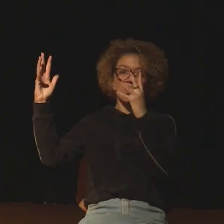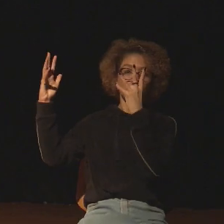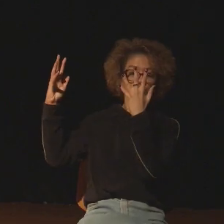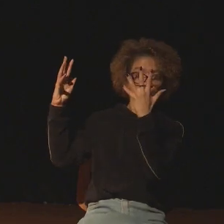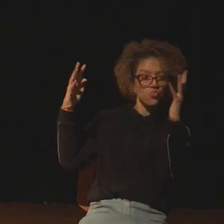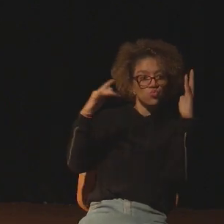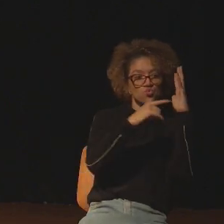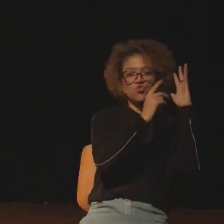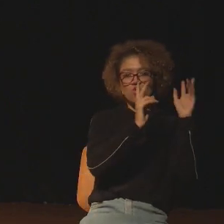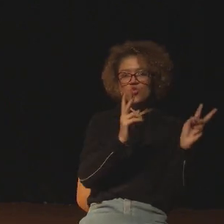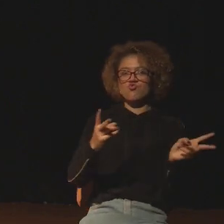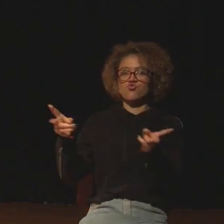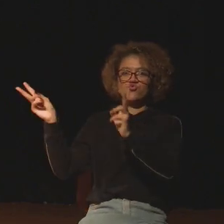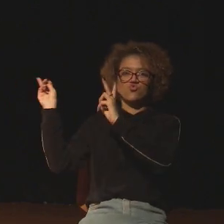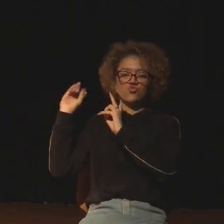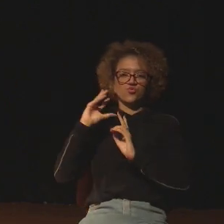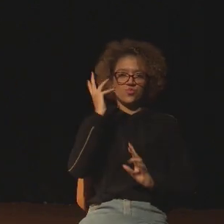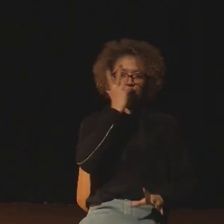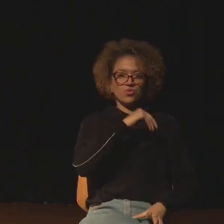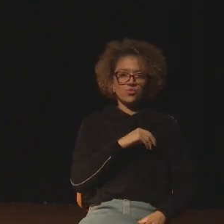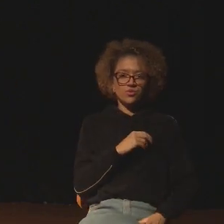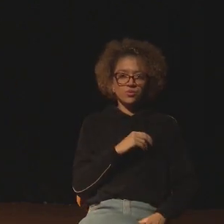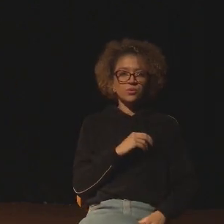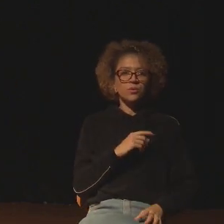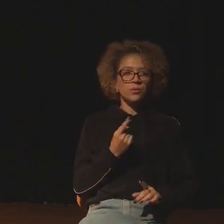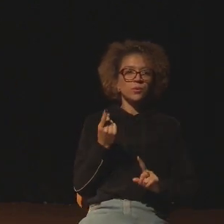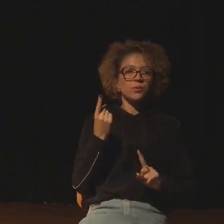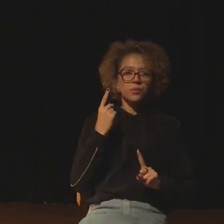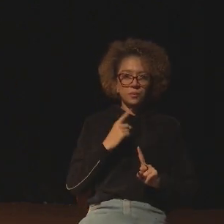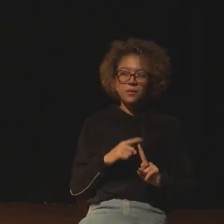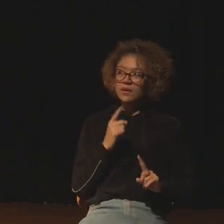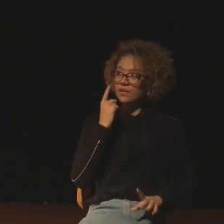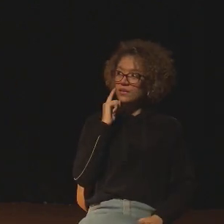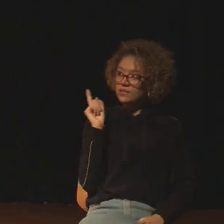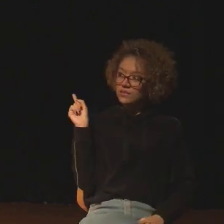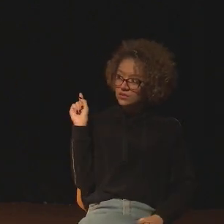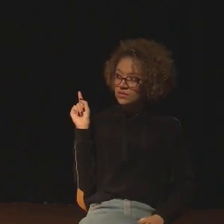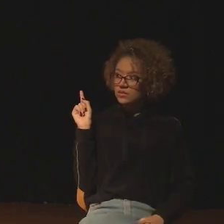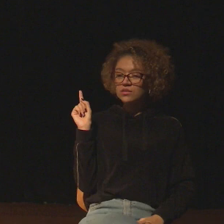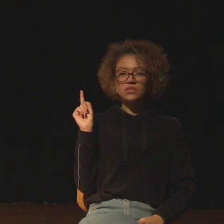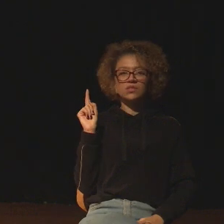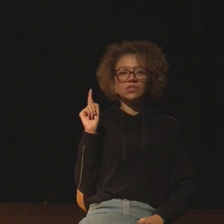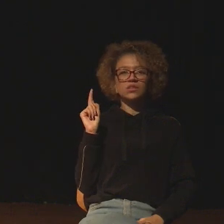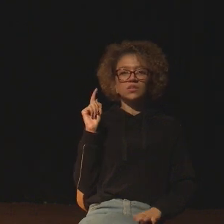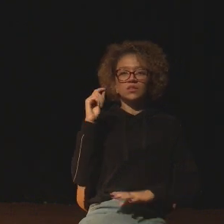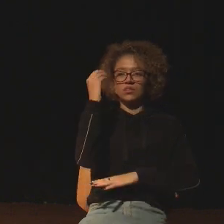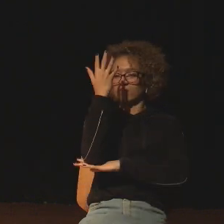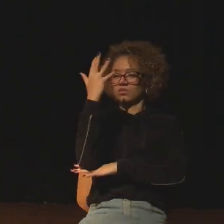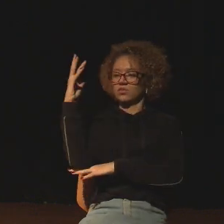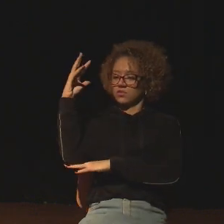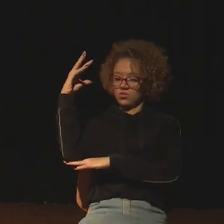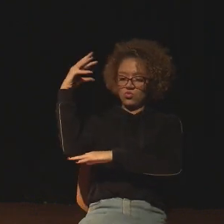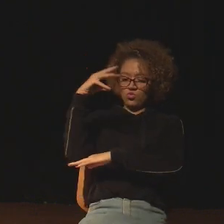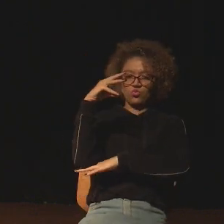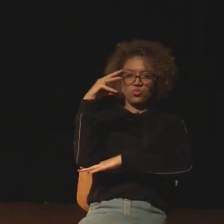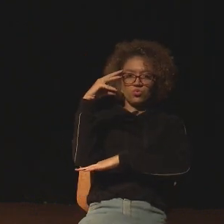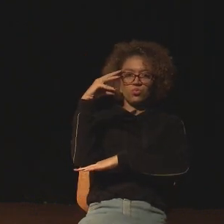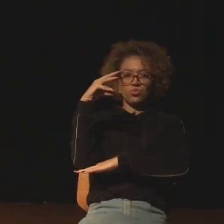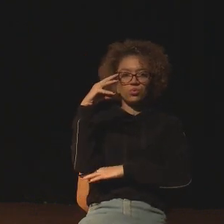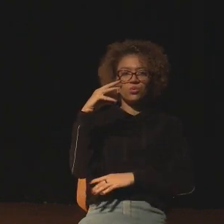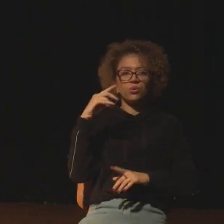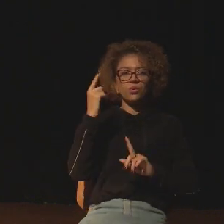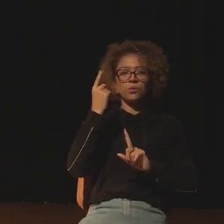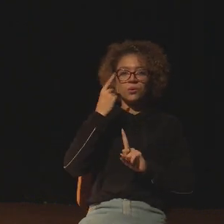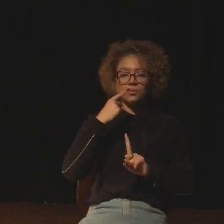Aqui a visualização dessas áreas de permanência, estar, né, com sombra. Aqui é o acesso que eu mencionei para